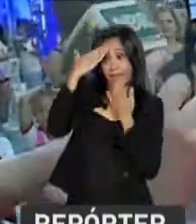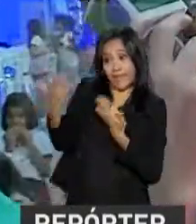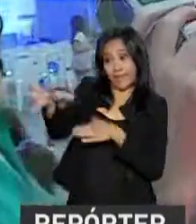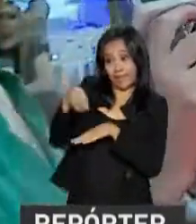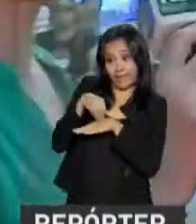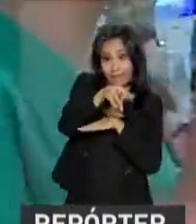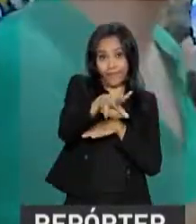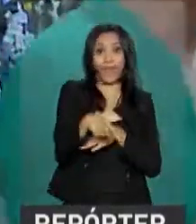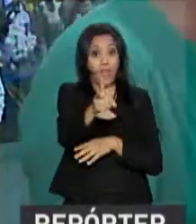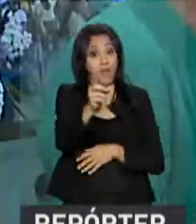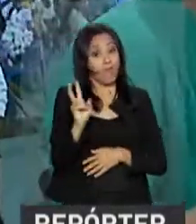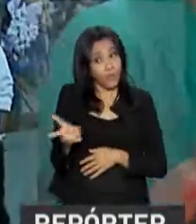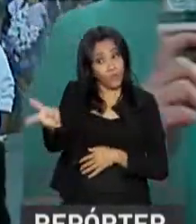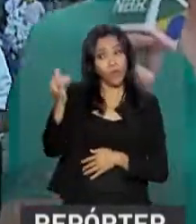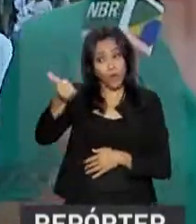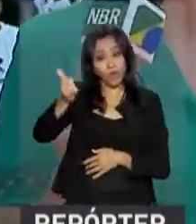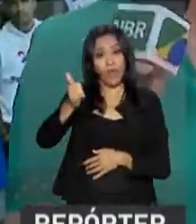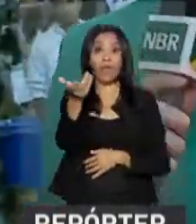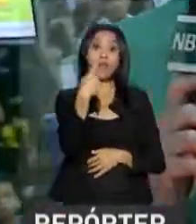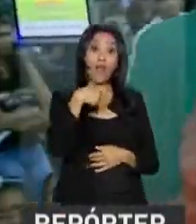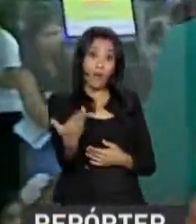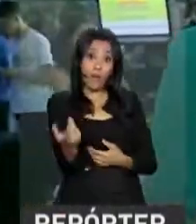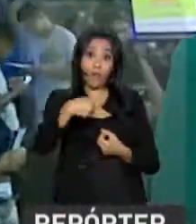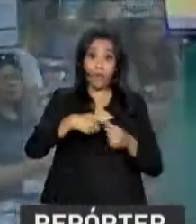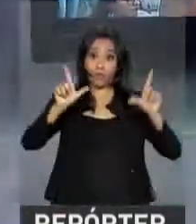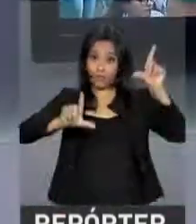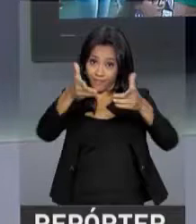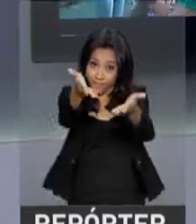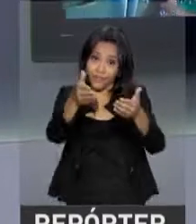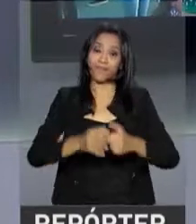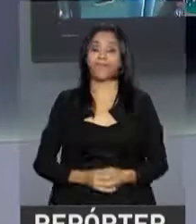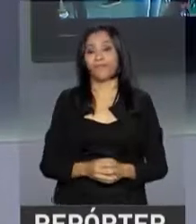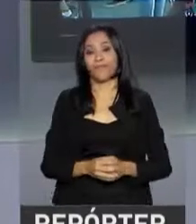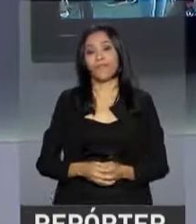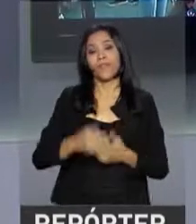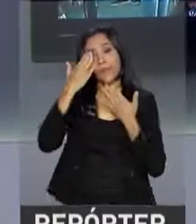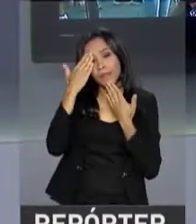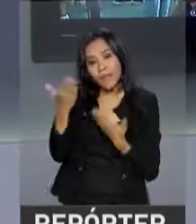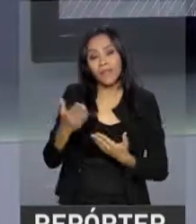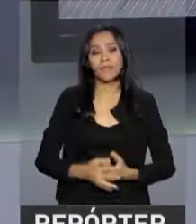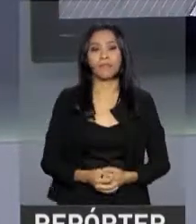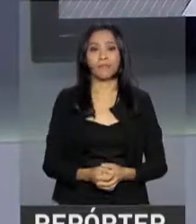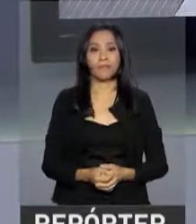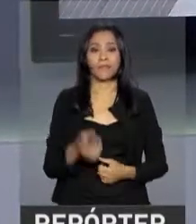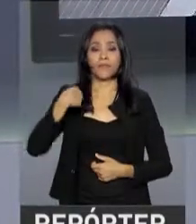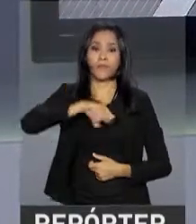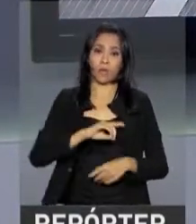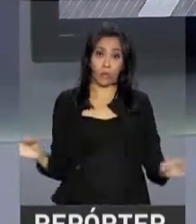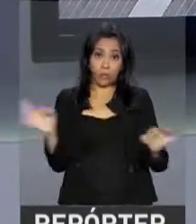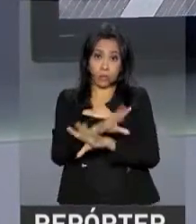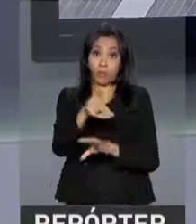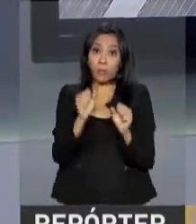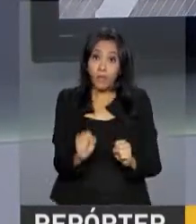obrigada. Pode continuar com a sua contação de história. E eu volto no estúdio com a Carol Becker. Carol. Obrigada, Carlinha. Nós ficamos por aqui.